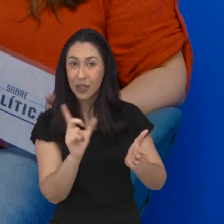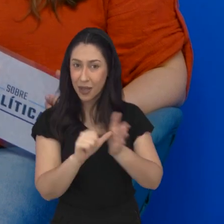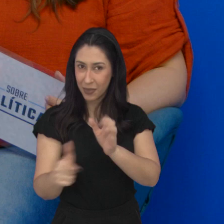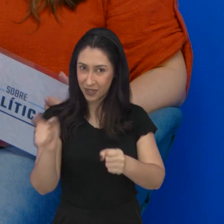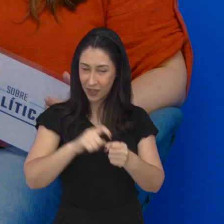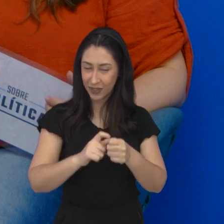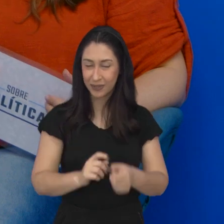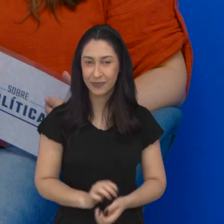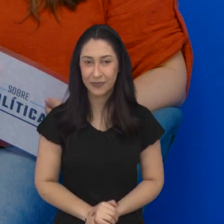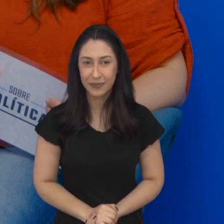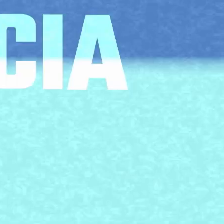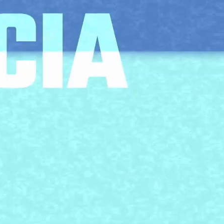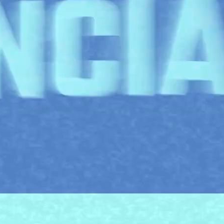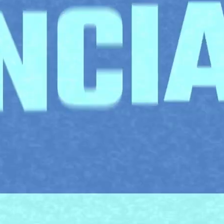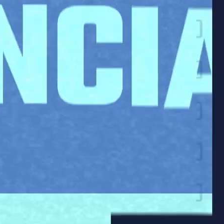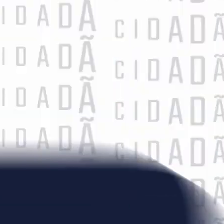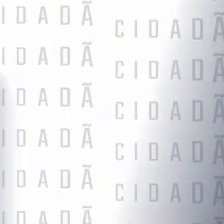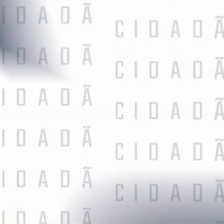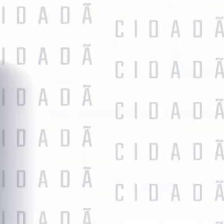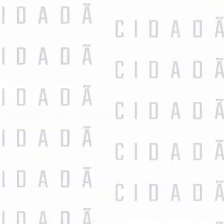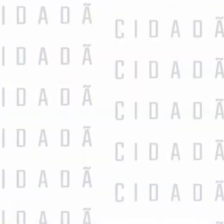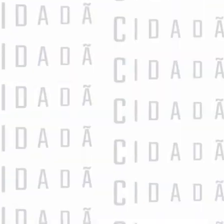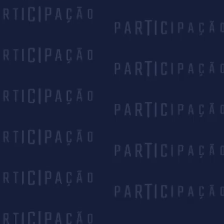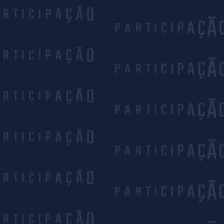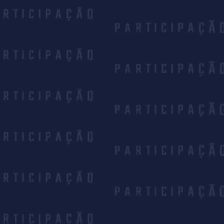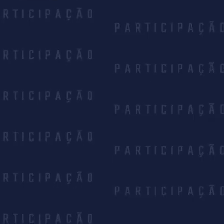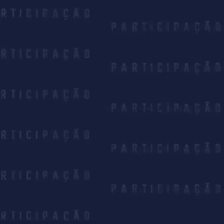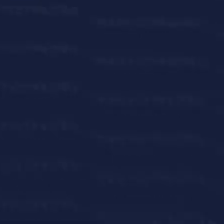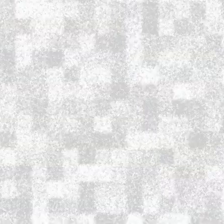segundo intervalo, a gente já volta.